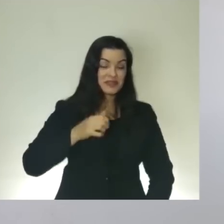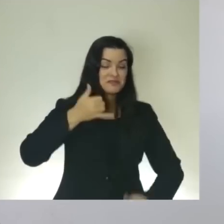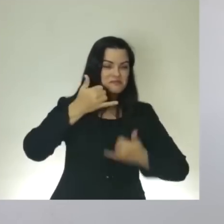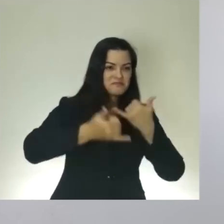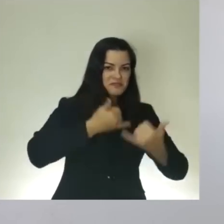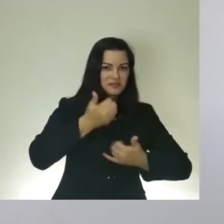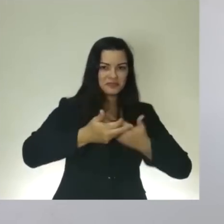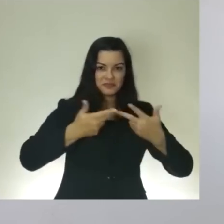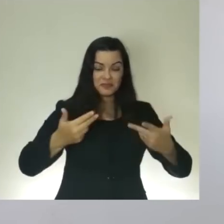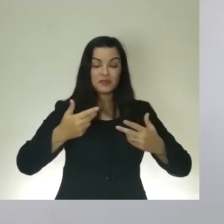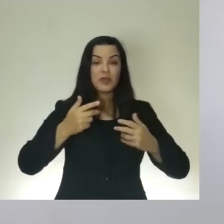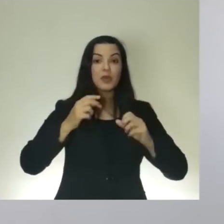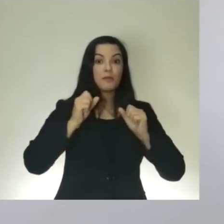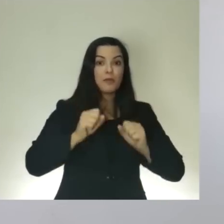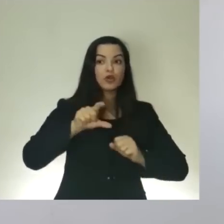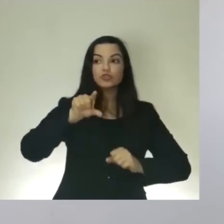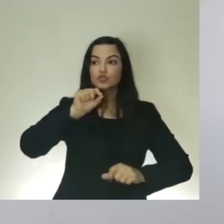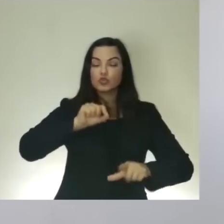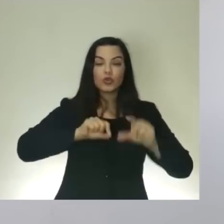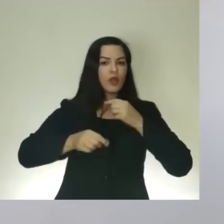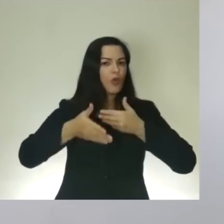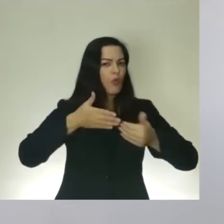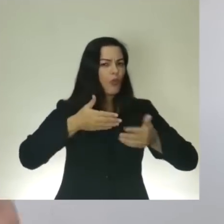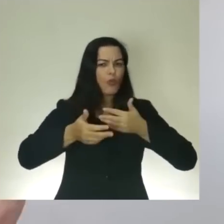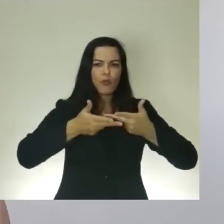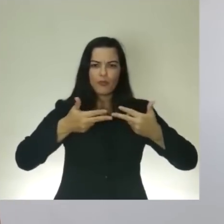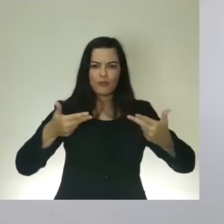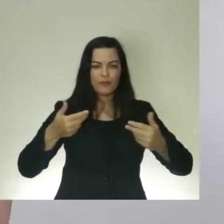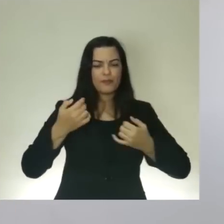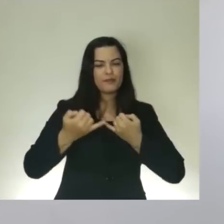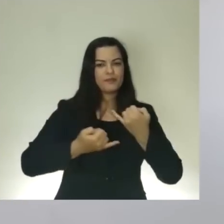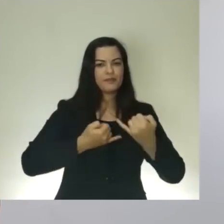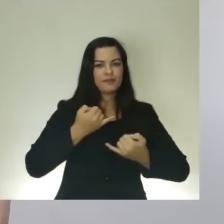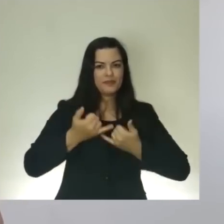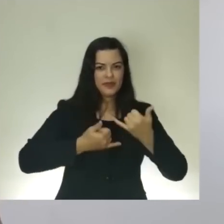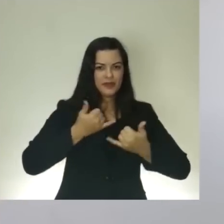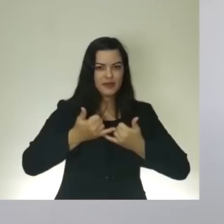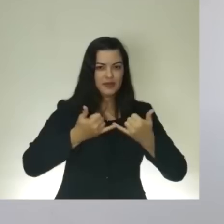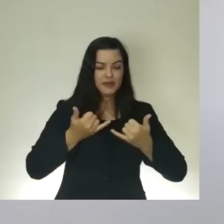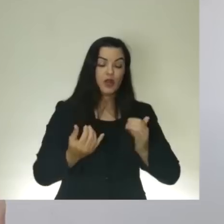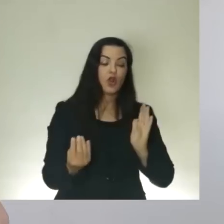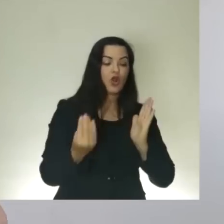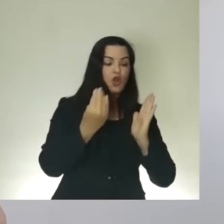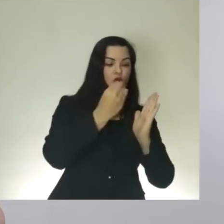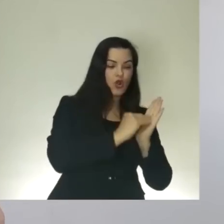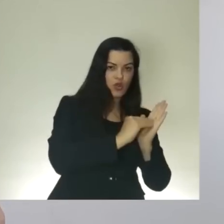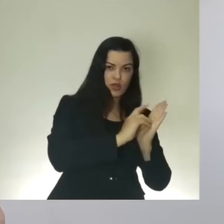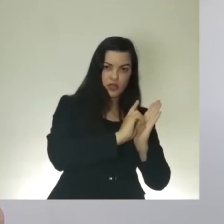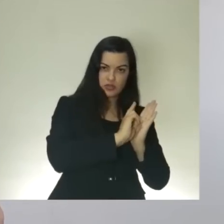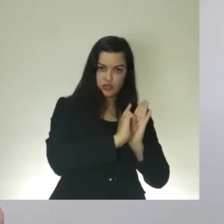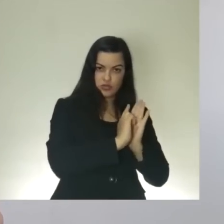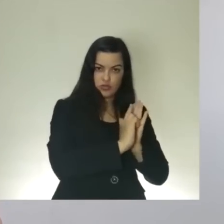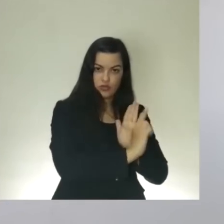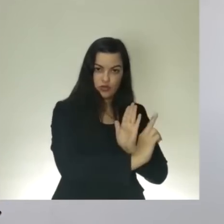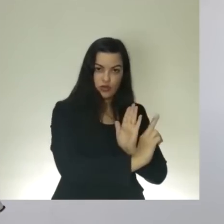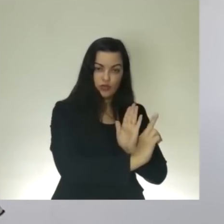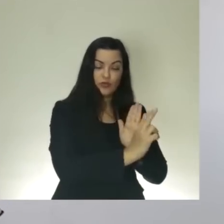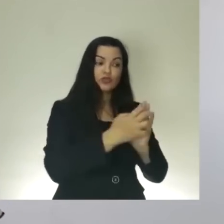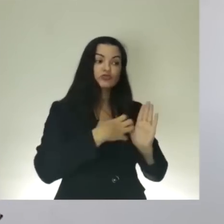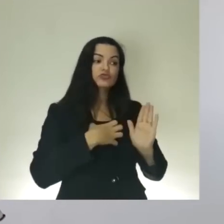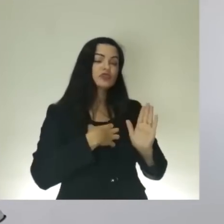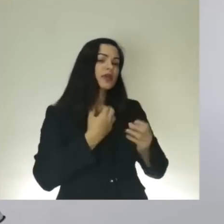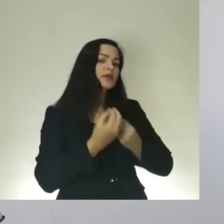brincadeiras que nós já falamos aqui no nosso encontro. Vai colocar o nome da brincadeira,